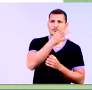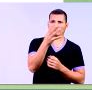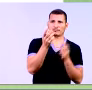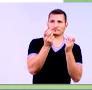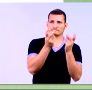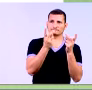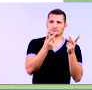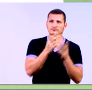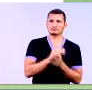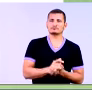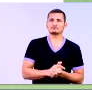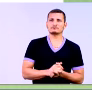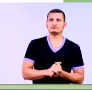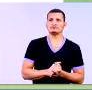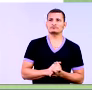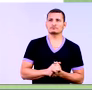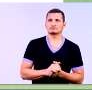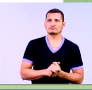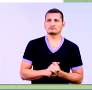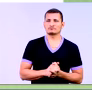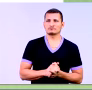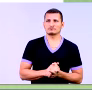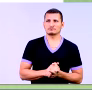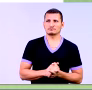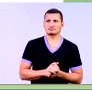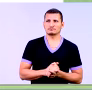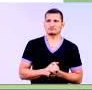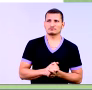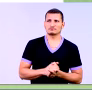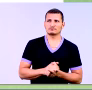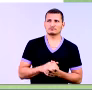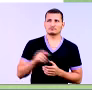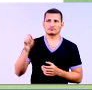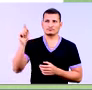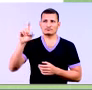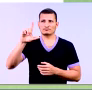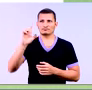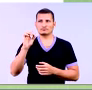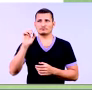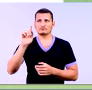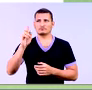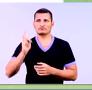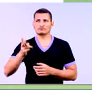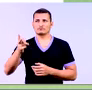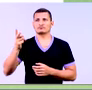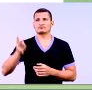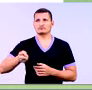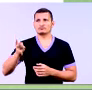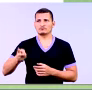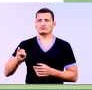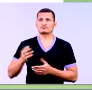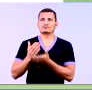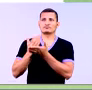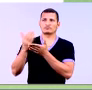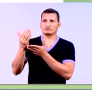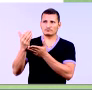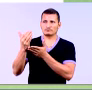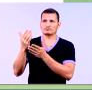na tabela venda. Perceba que o log do sistema continua exatamente a mesma coisa. Início da transação,